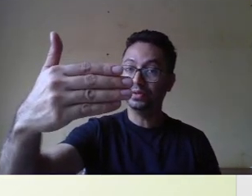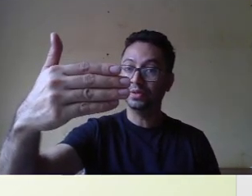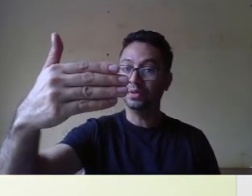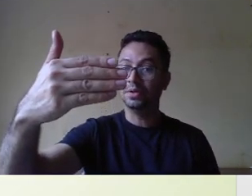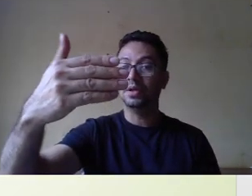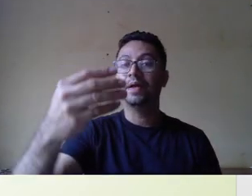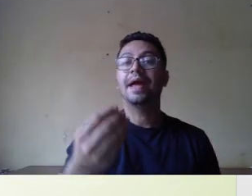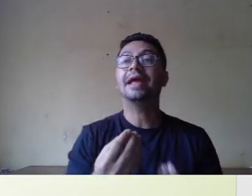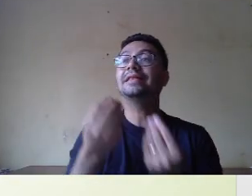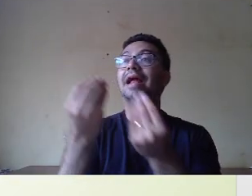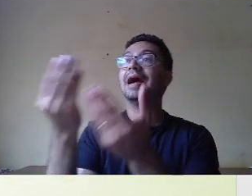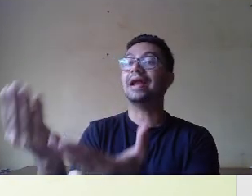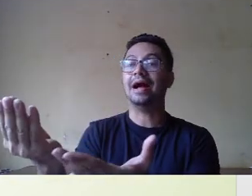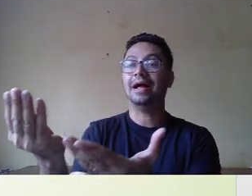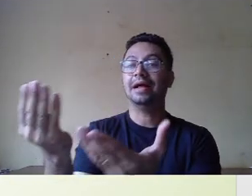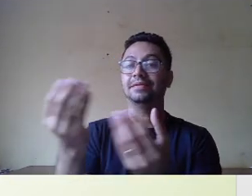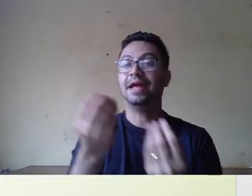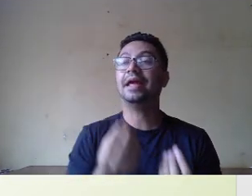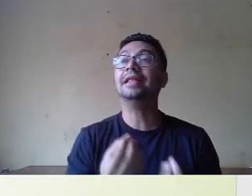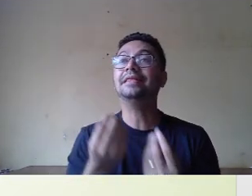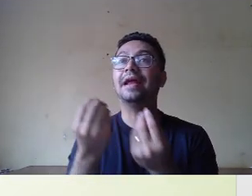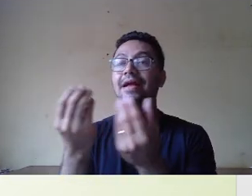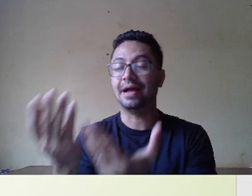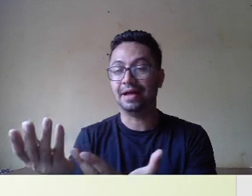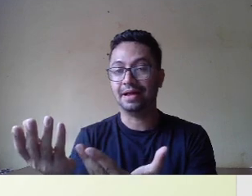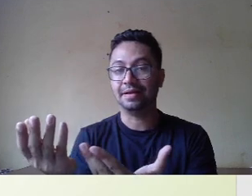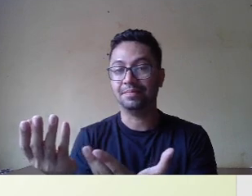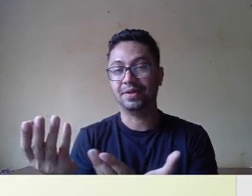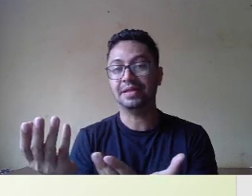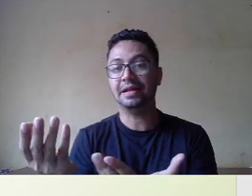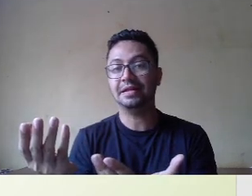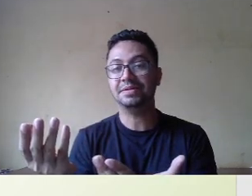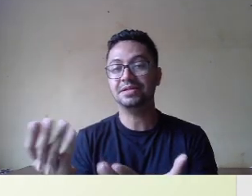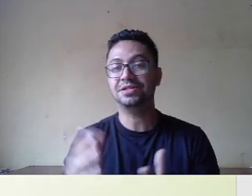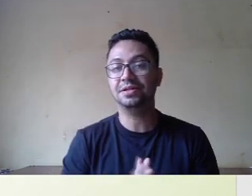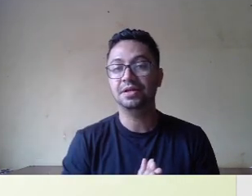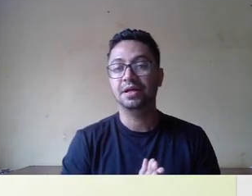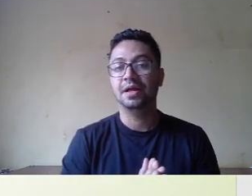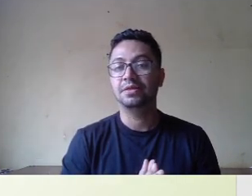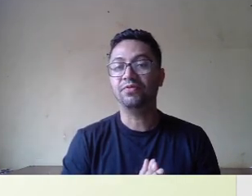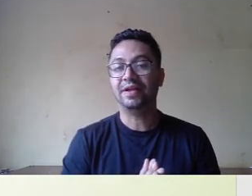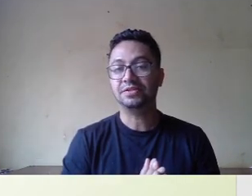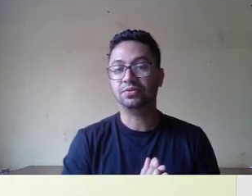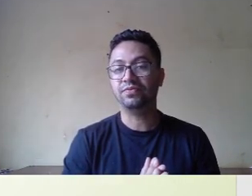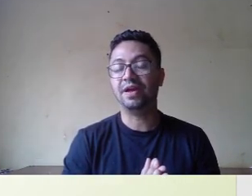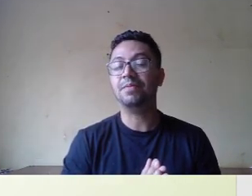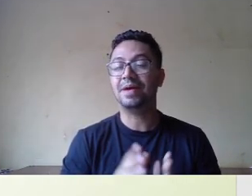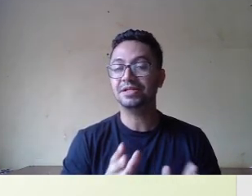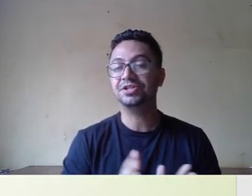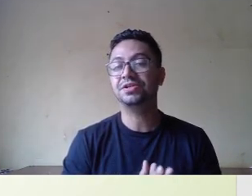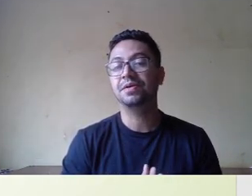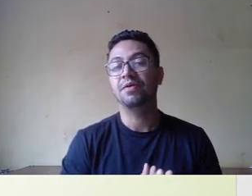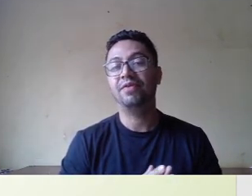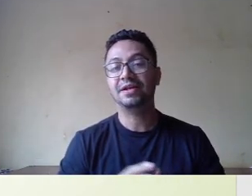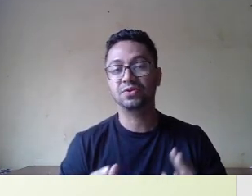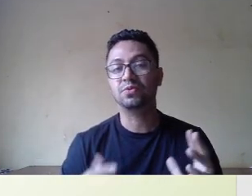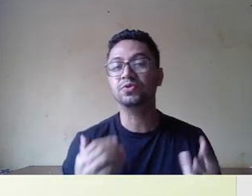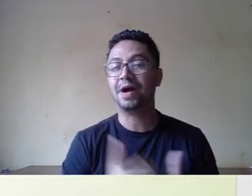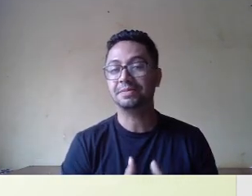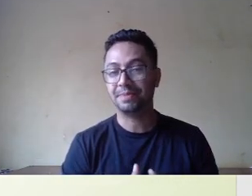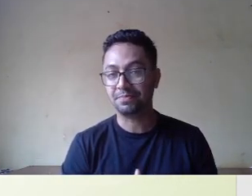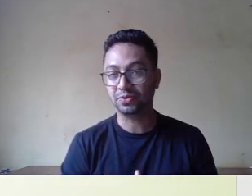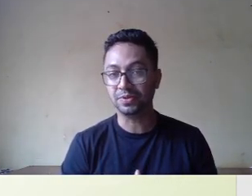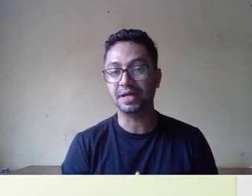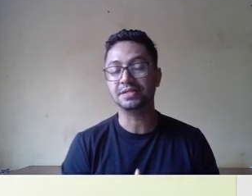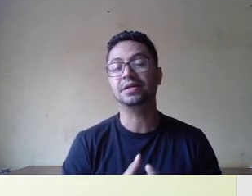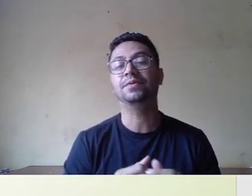quando entregará, né? Entregar. Porque na Libras a gente não flexiona o verbo, mas a gente flexiona quando